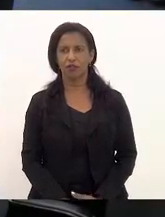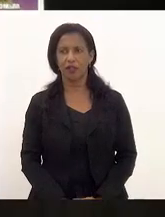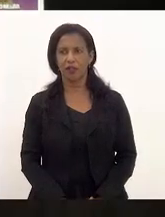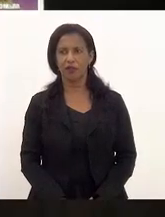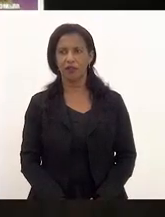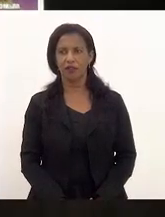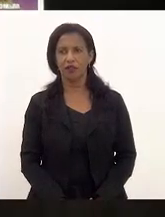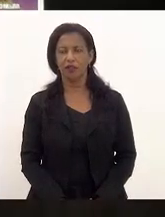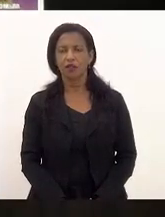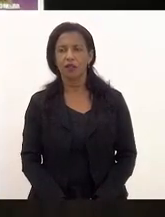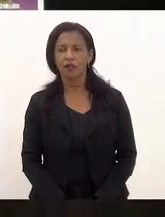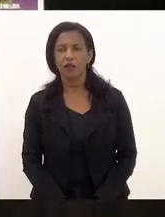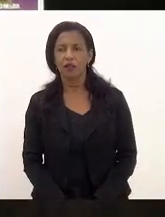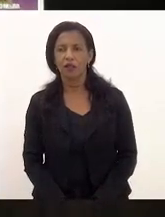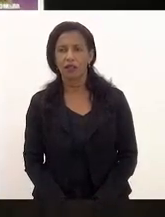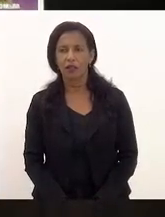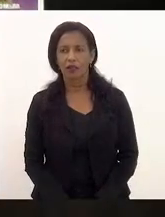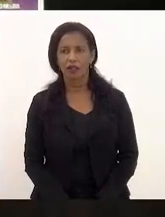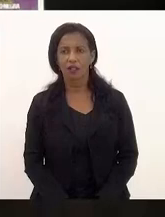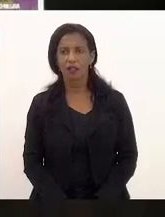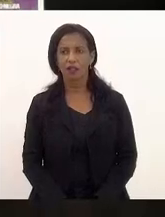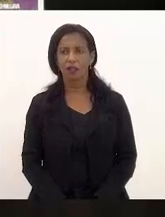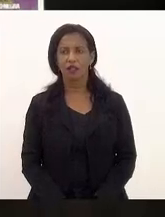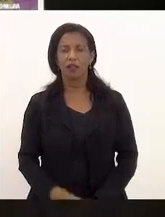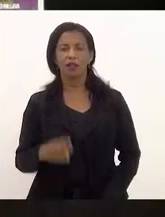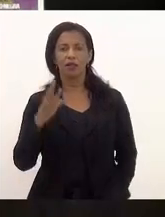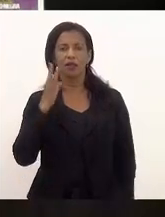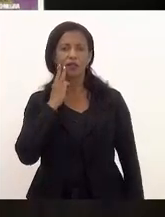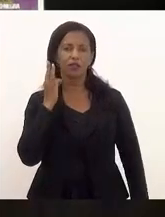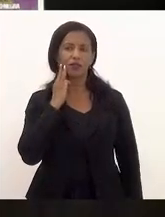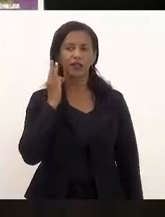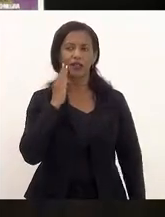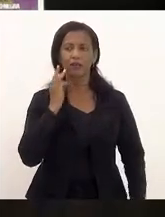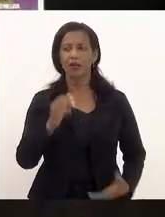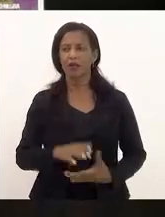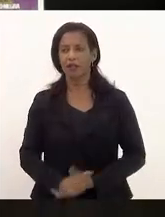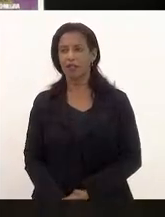Próximo orador inscrito é o nobre deputado Valdeque Carneiro.